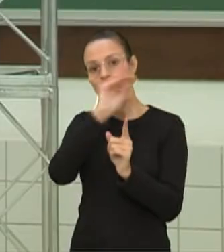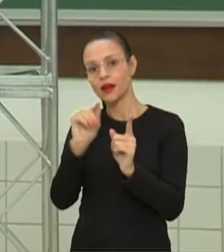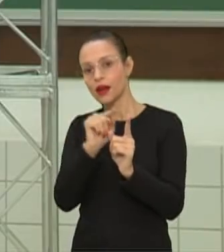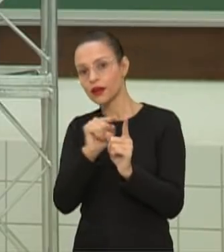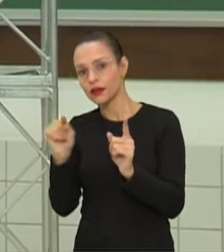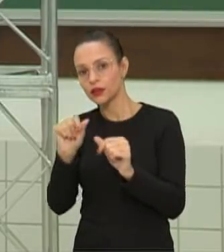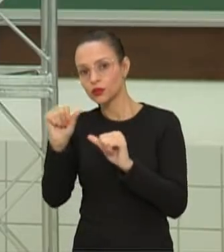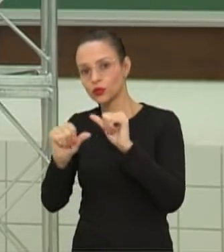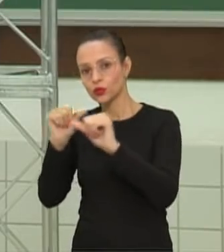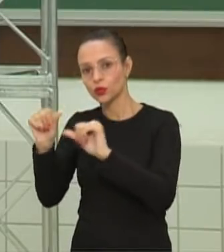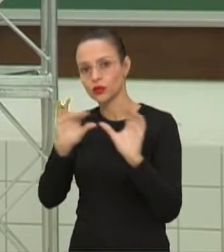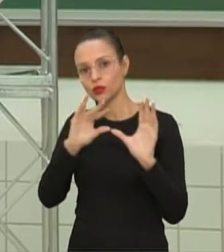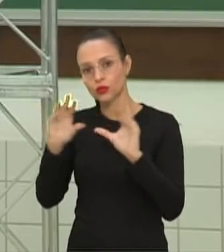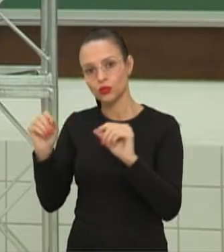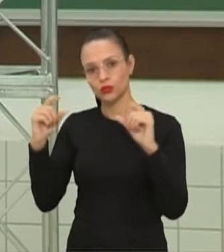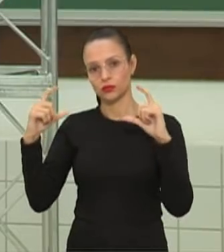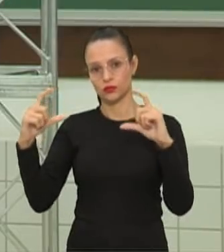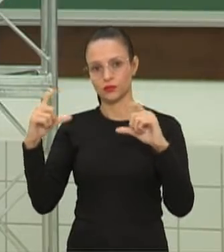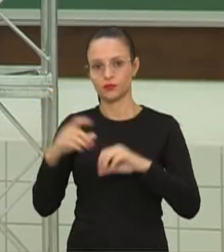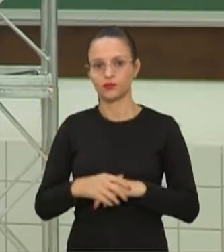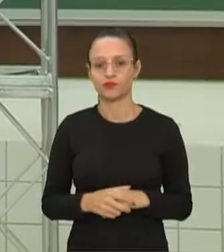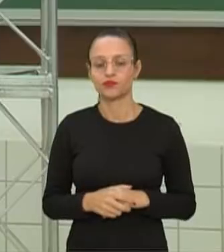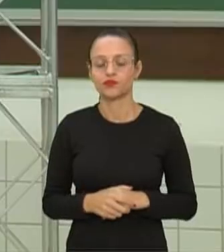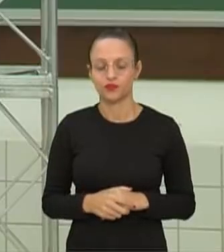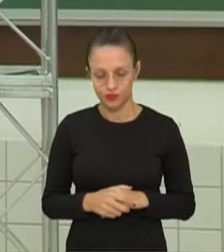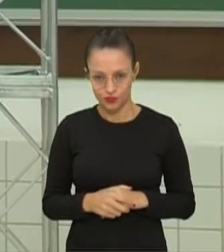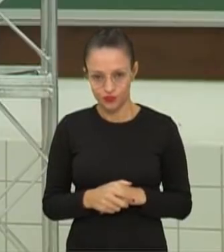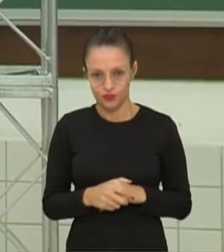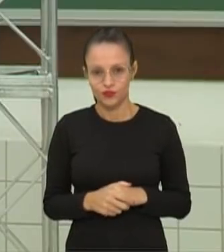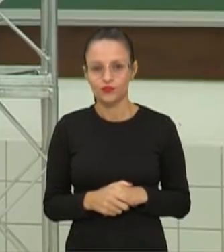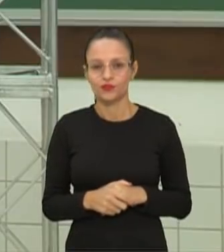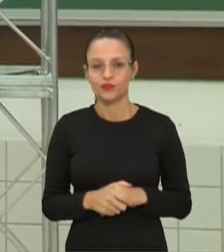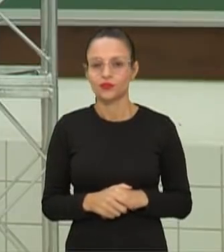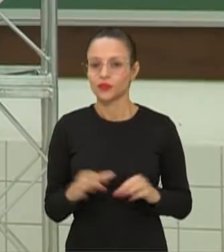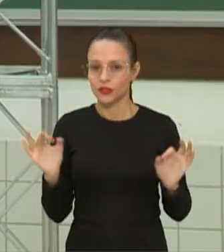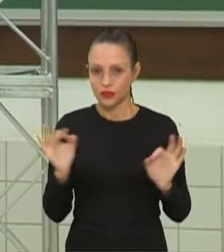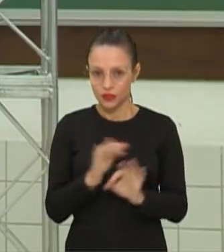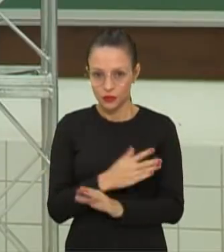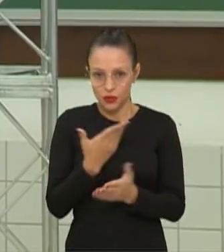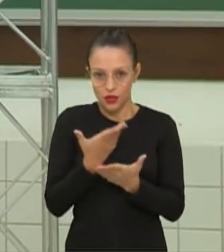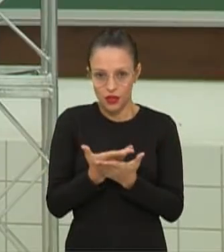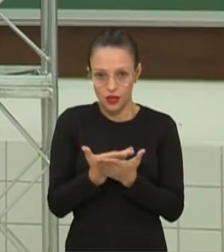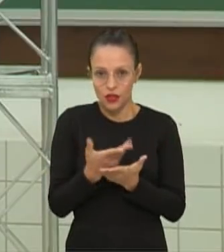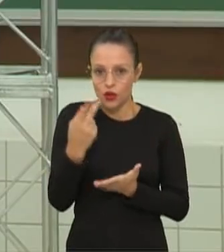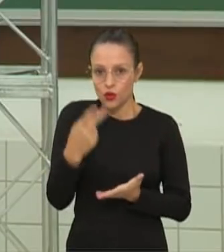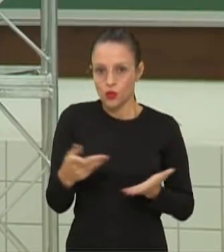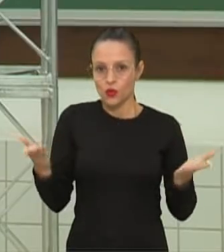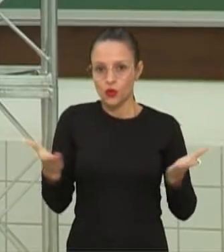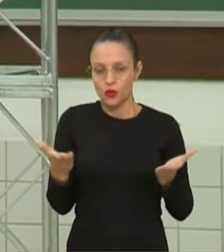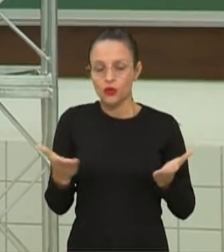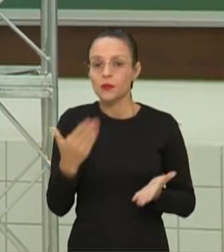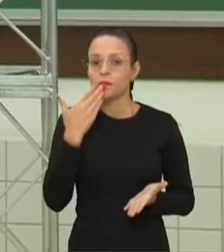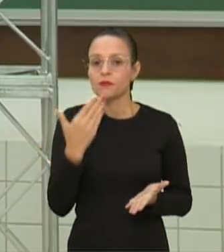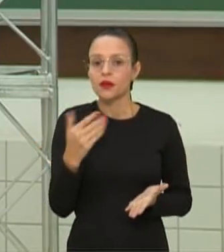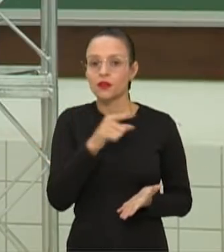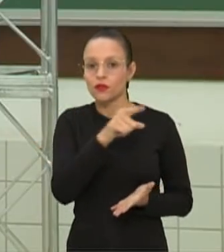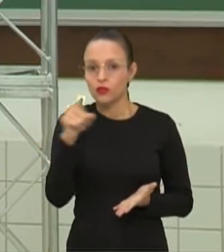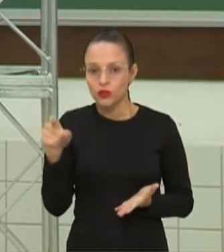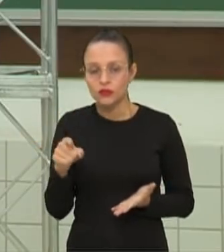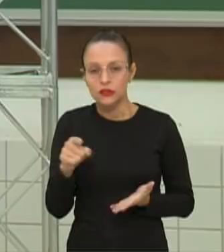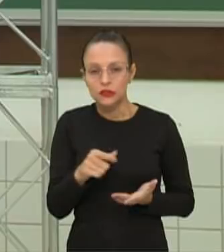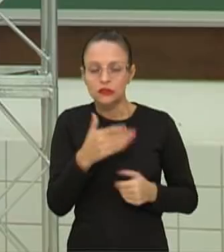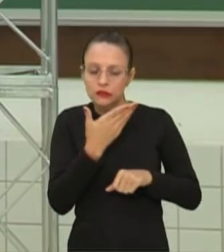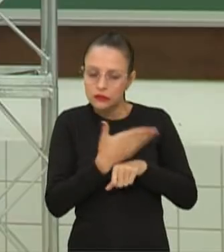os sinais de todos os termos do parênteses, certo? E assim nós terminamos a nossa aula de hoje. Peço que você retome